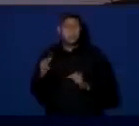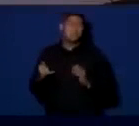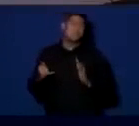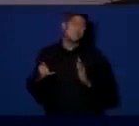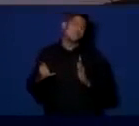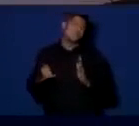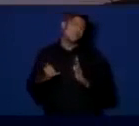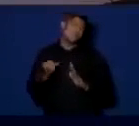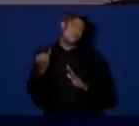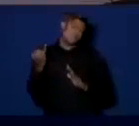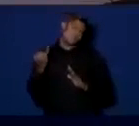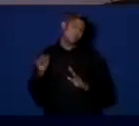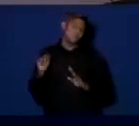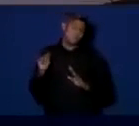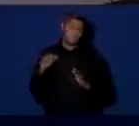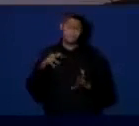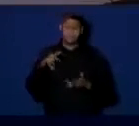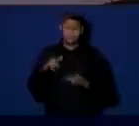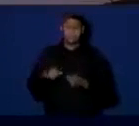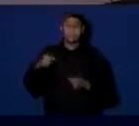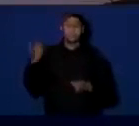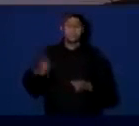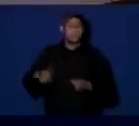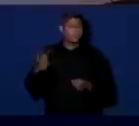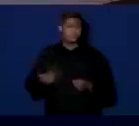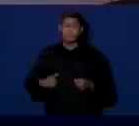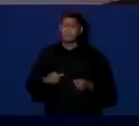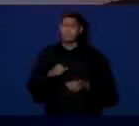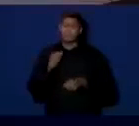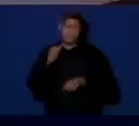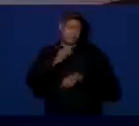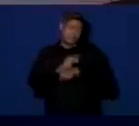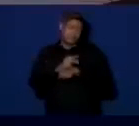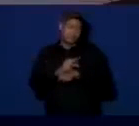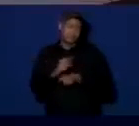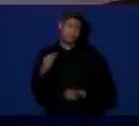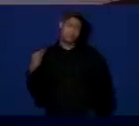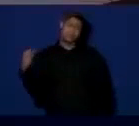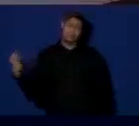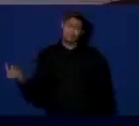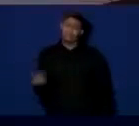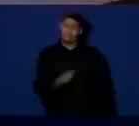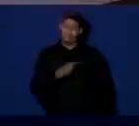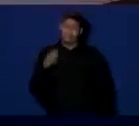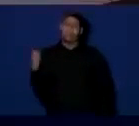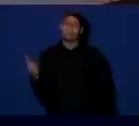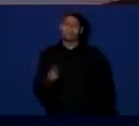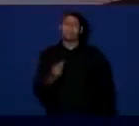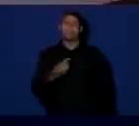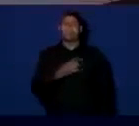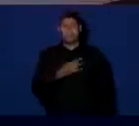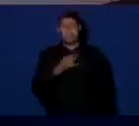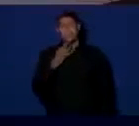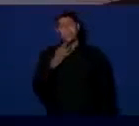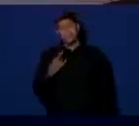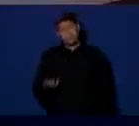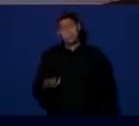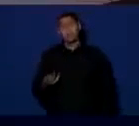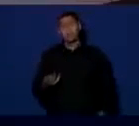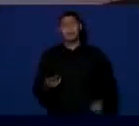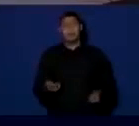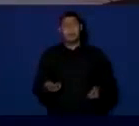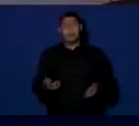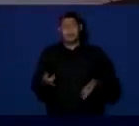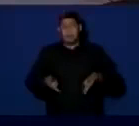inflação, é que o mundo não teria empregos para todo mundo, né? O grande medo que se fala é que as máquinas